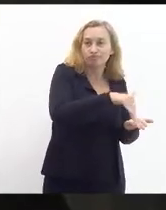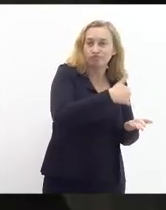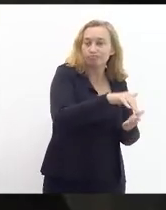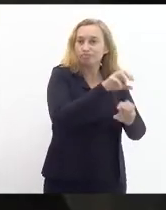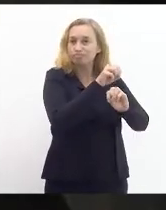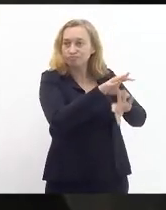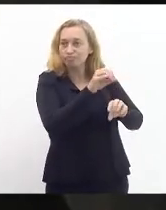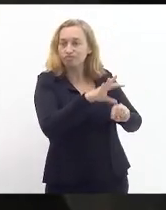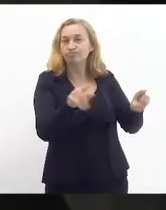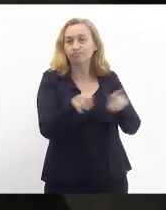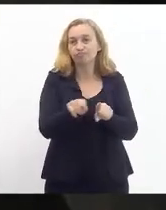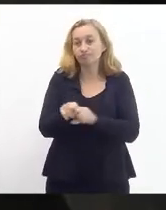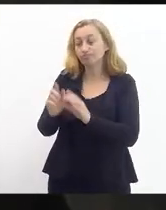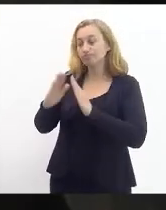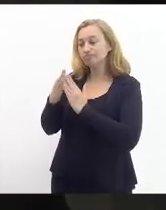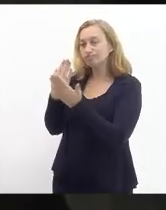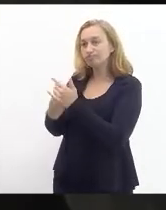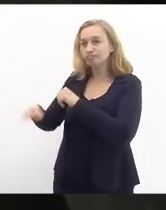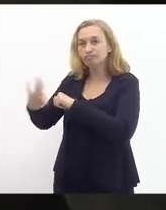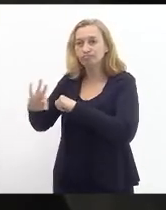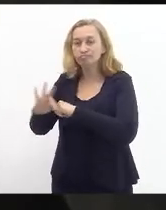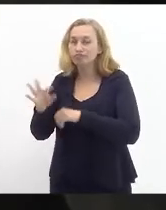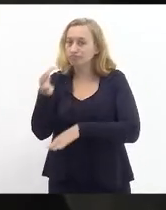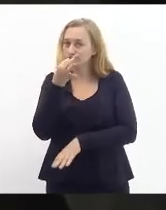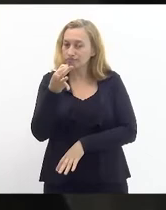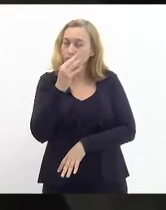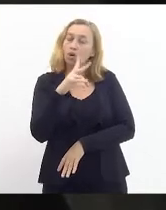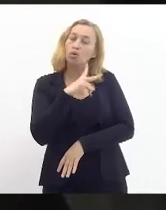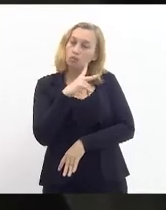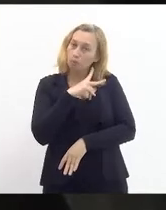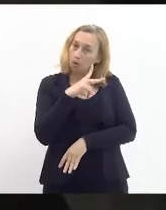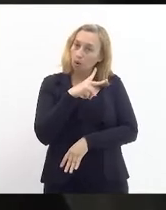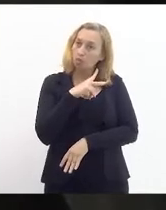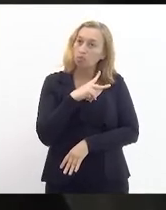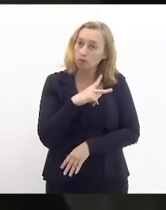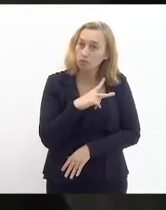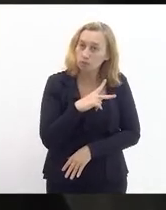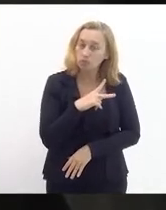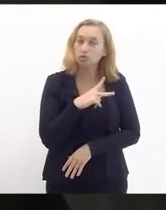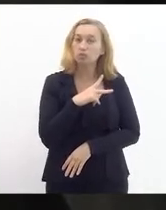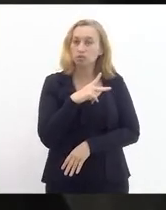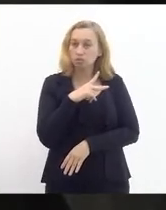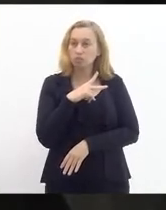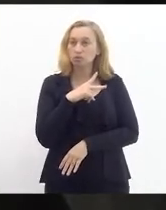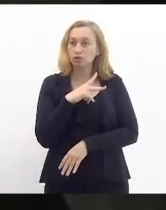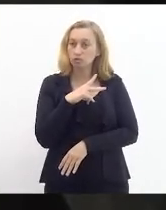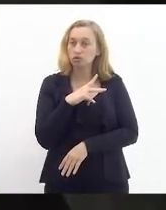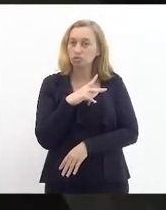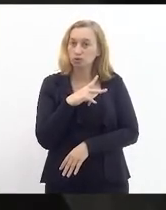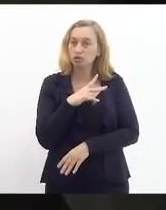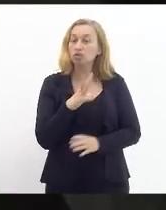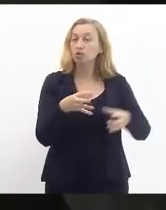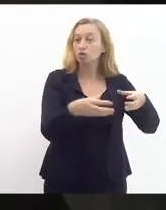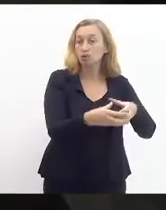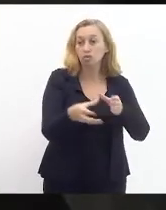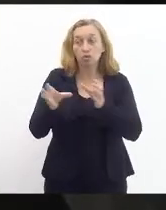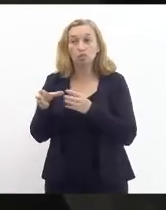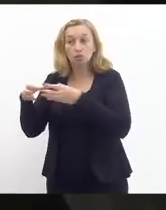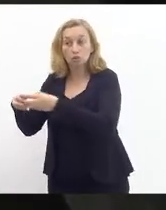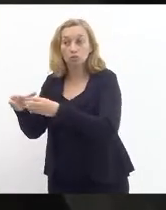quanto na rede Faetec os depoimentos dos próprios órgãos presidente da audiência seu representante